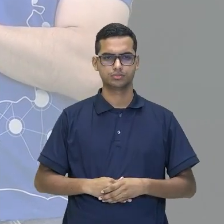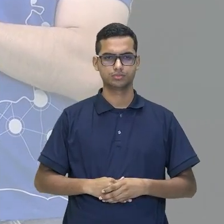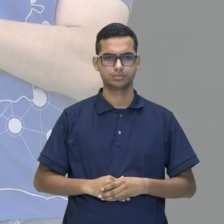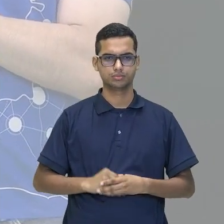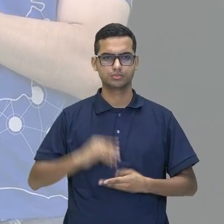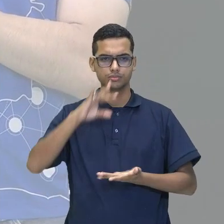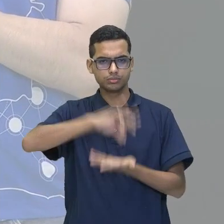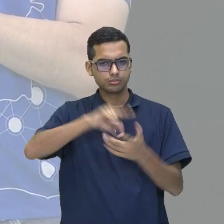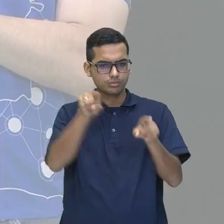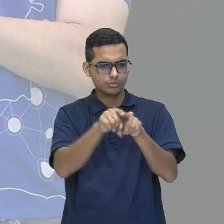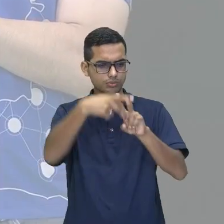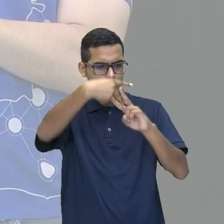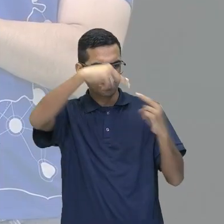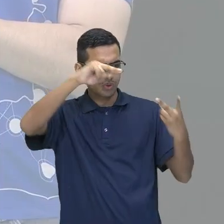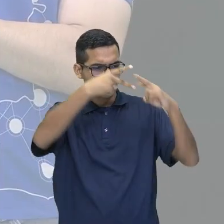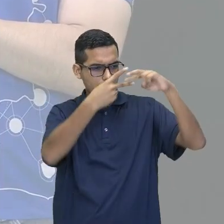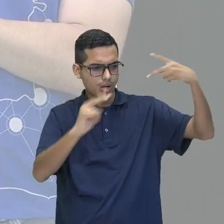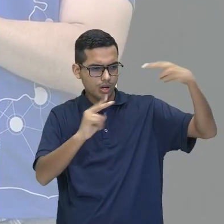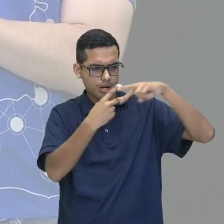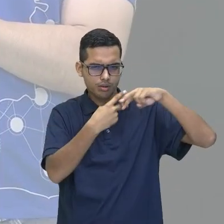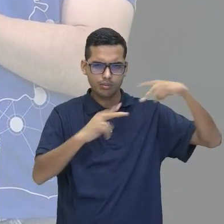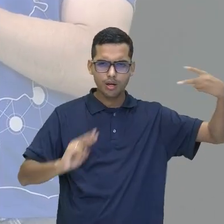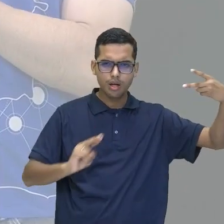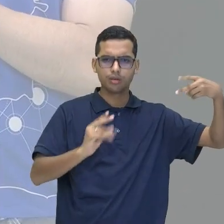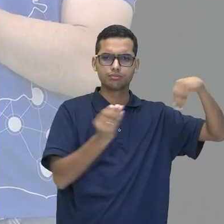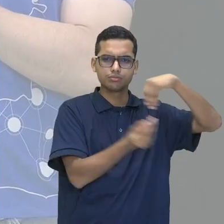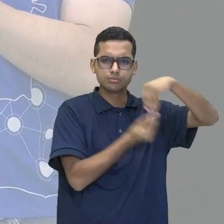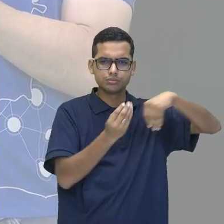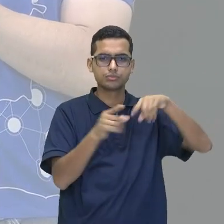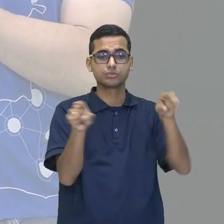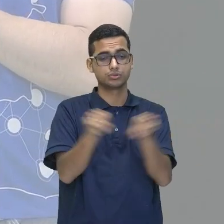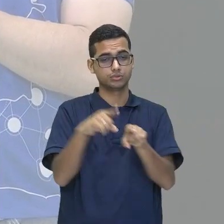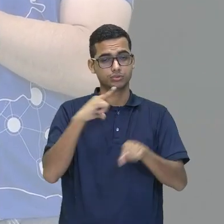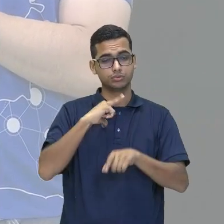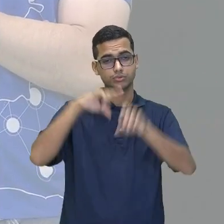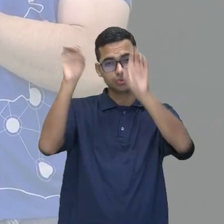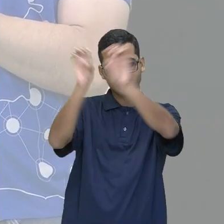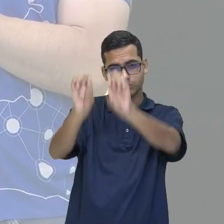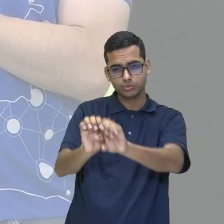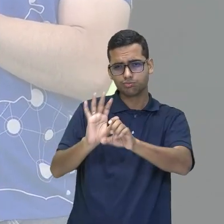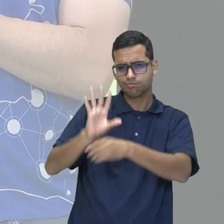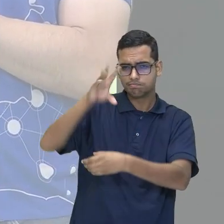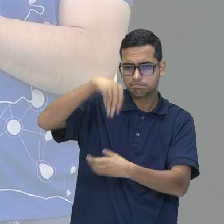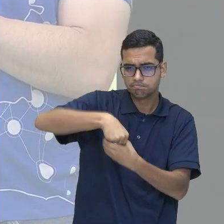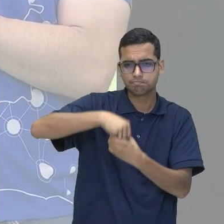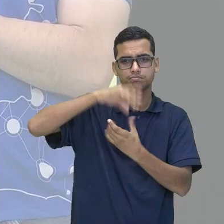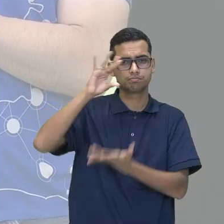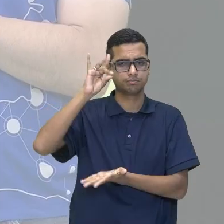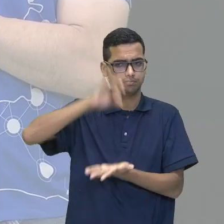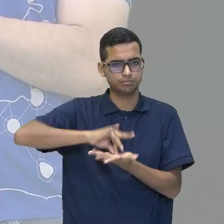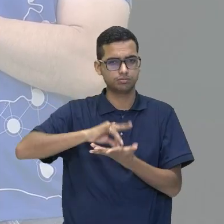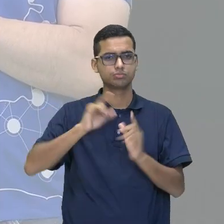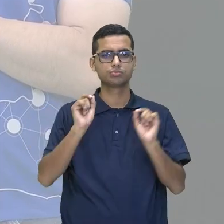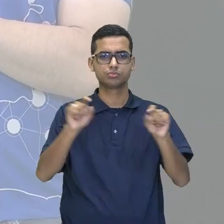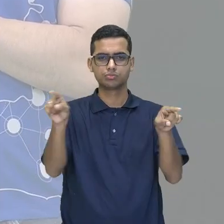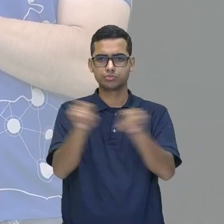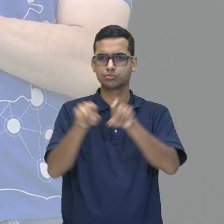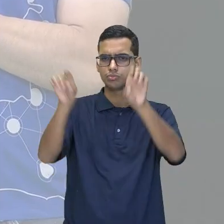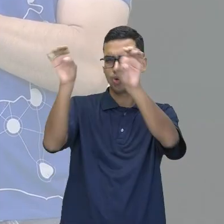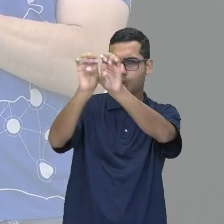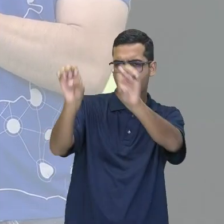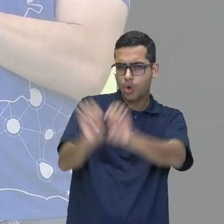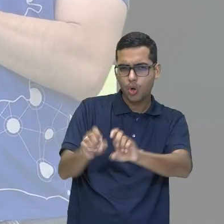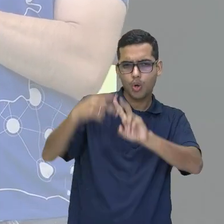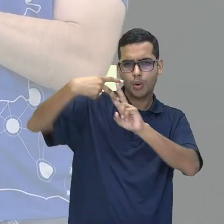Então note que ela está envolvida nela mesma. Tem estruturas ali dentro que elas vão fazer com que essa estrutura